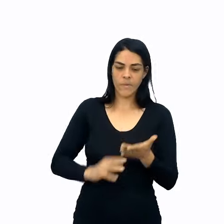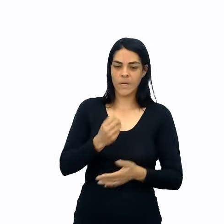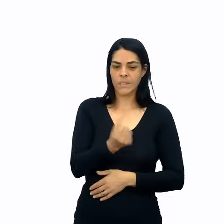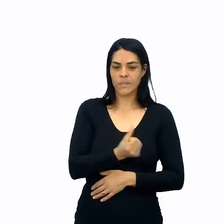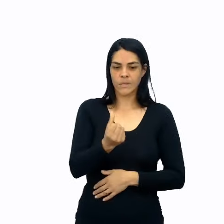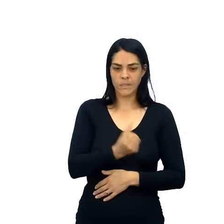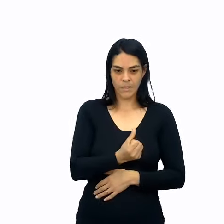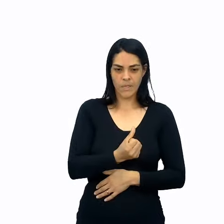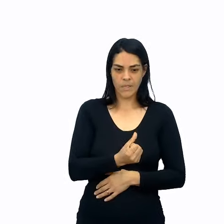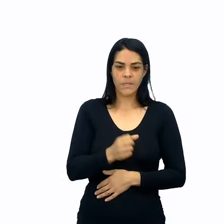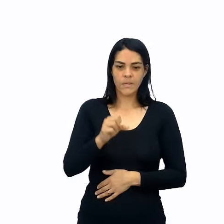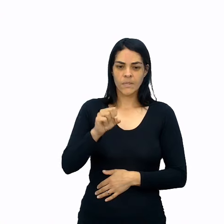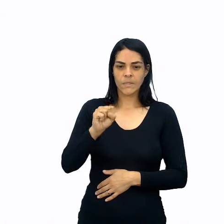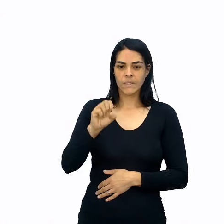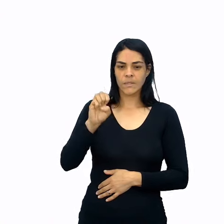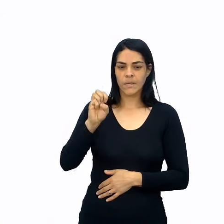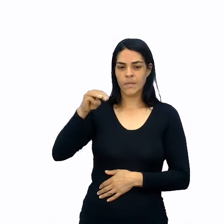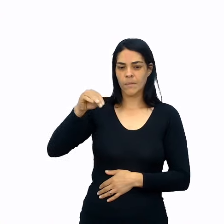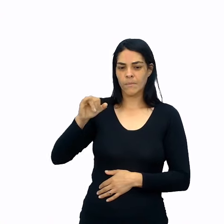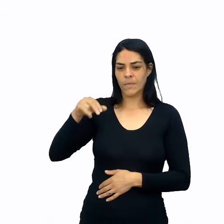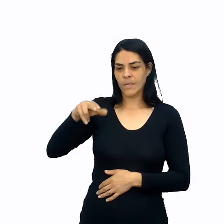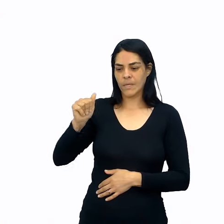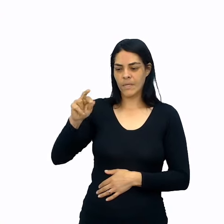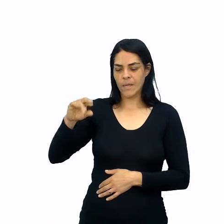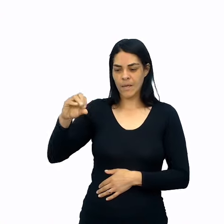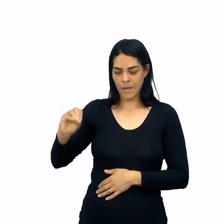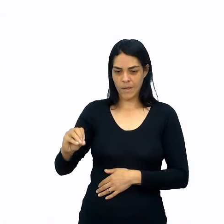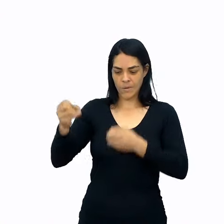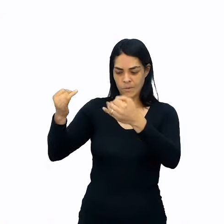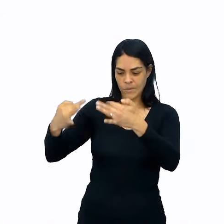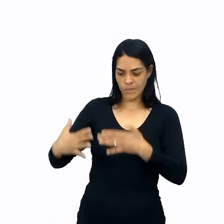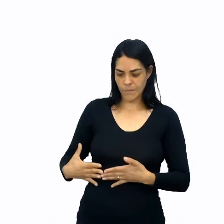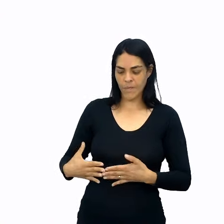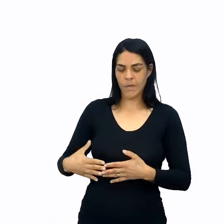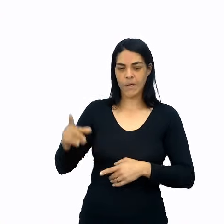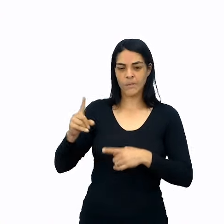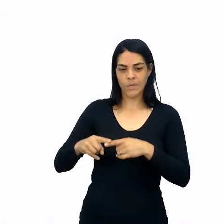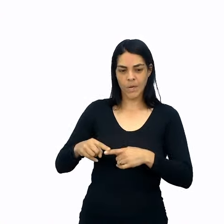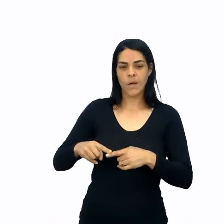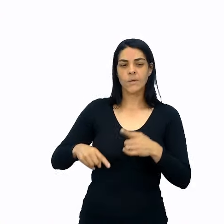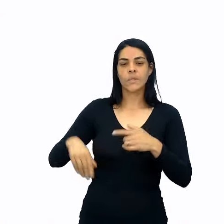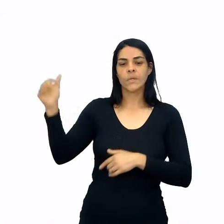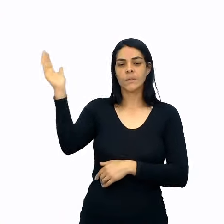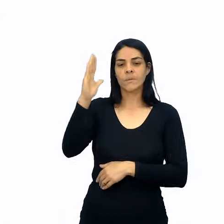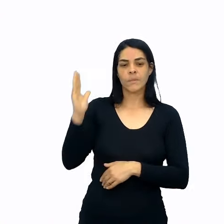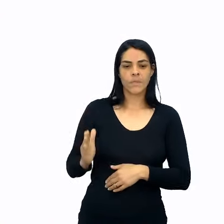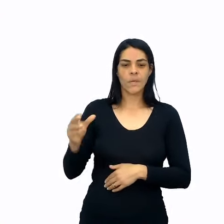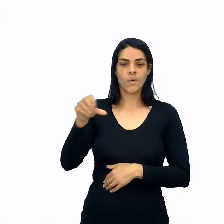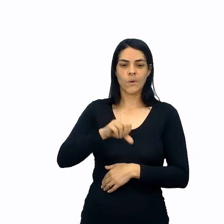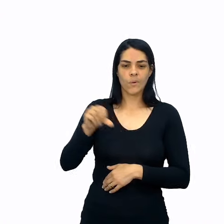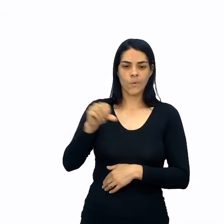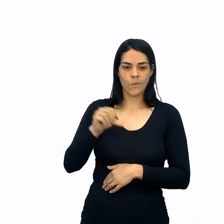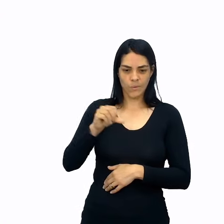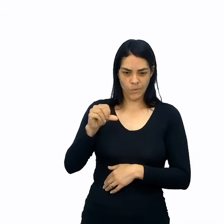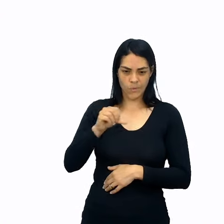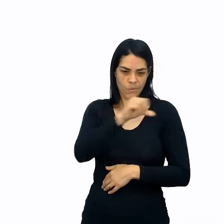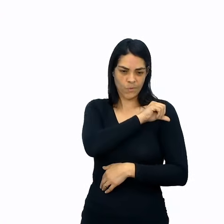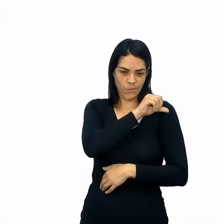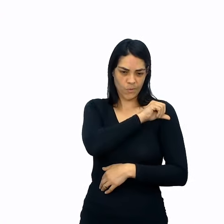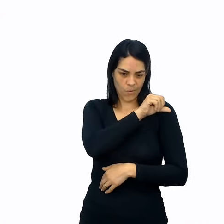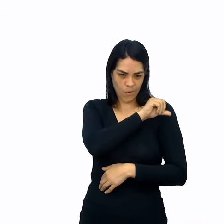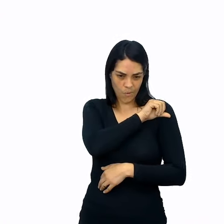seminário, a partir de contação de causos brasileiros. O nono ano era uma entrevista digital, então, eles